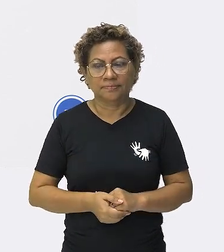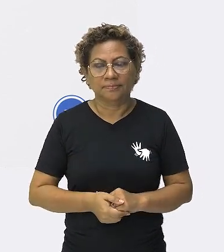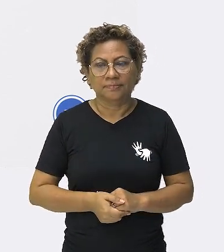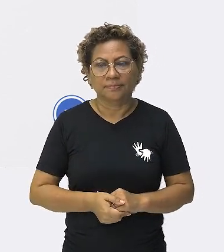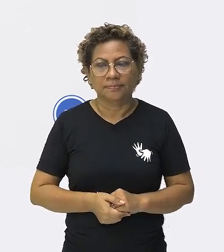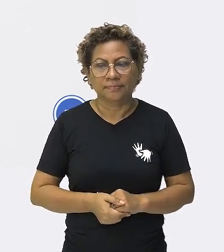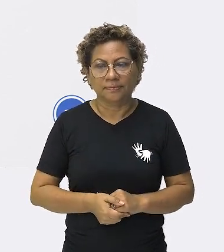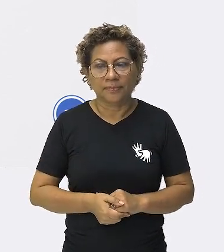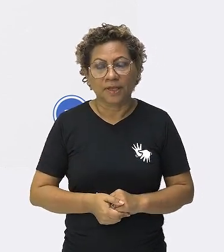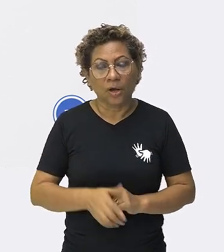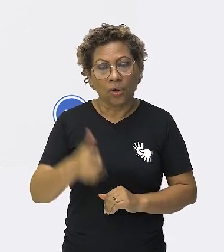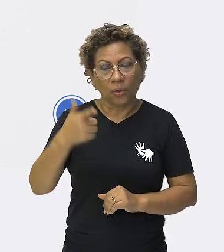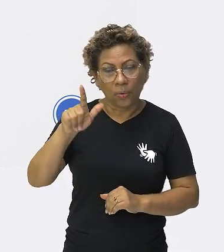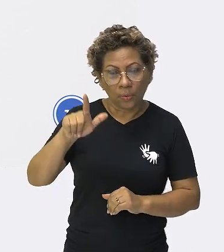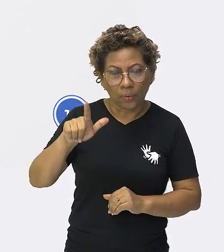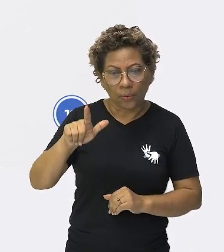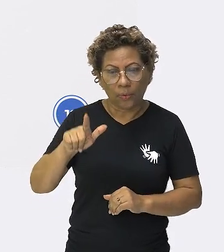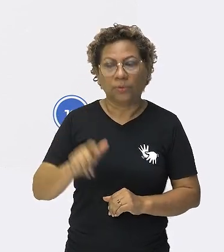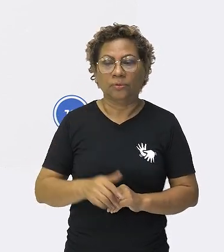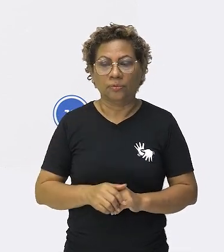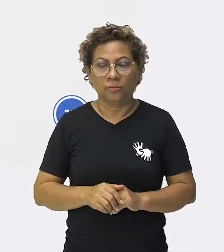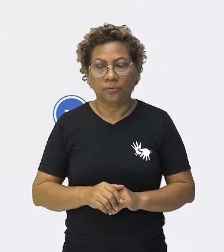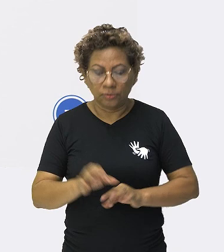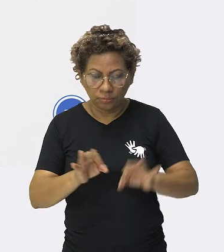a gente ver uma outra forma da gente resolver